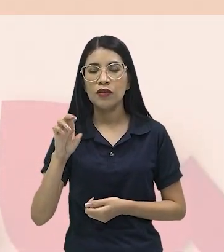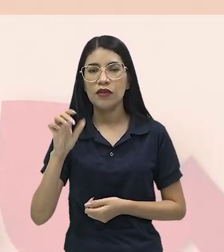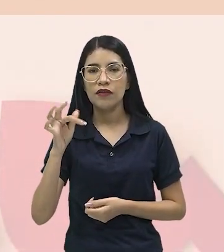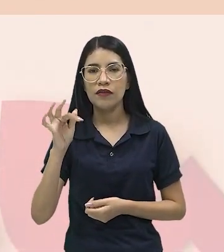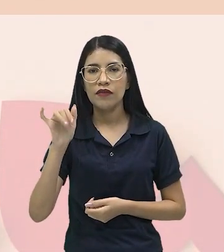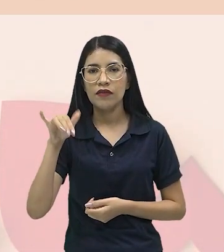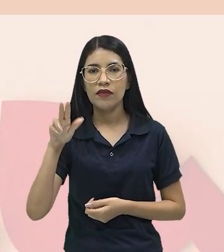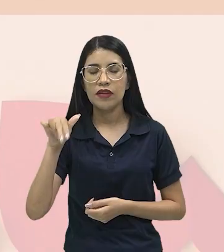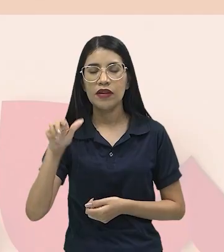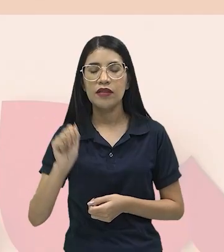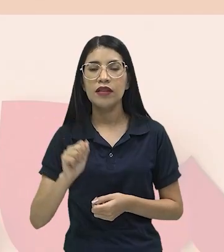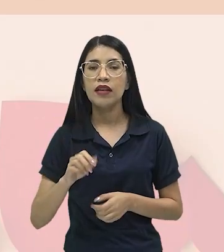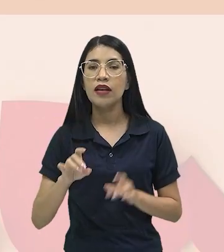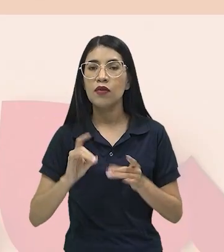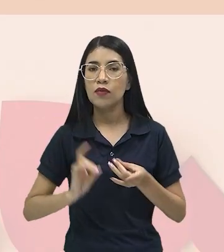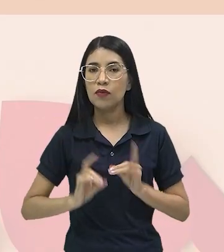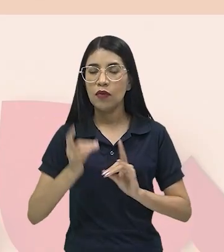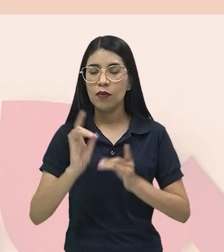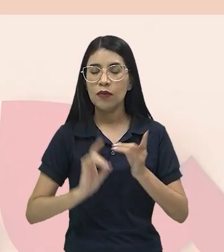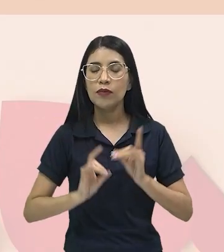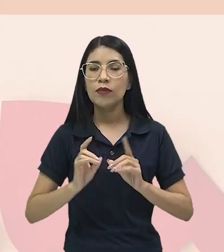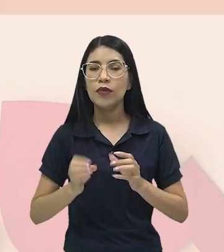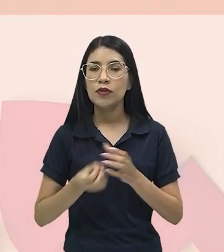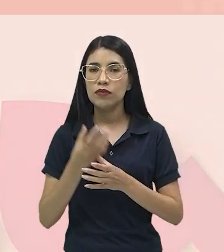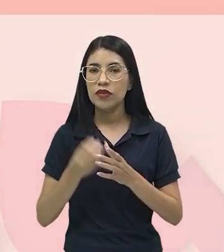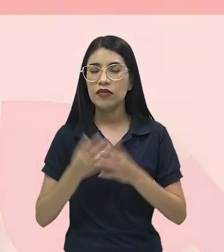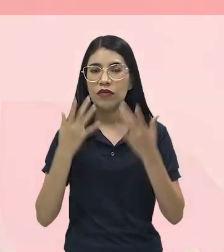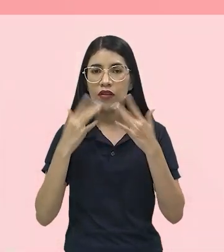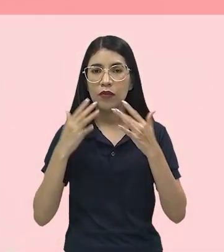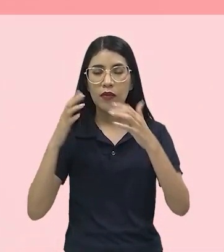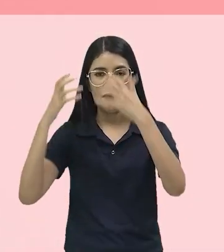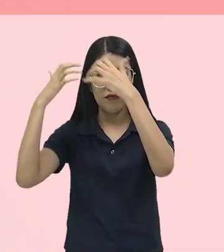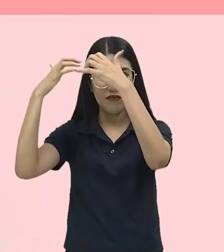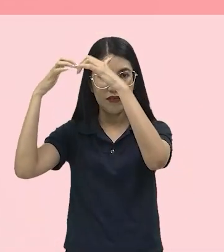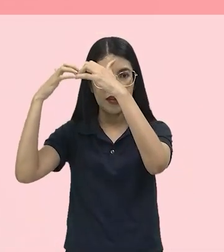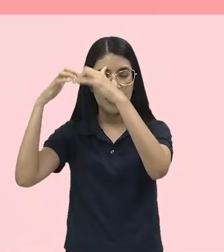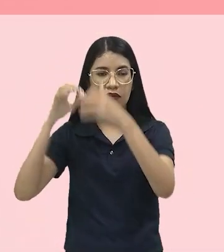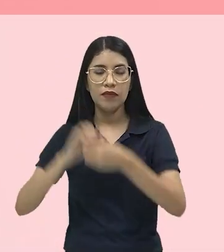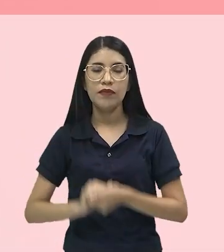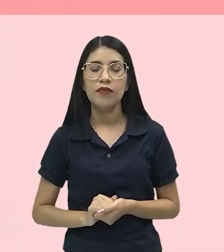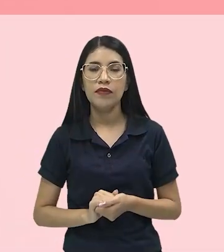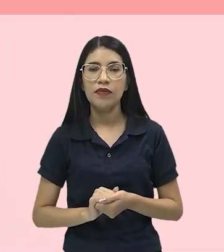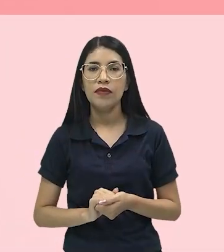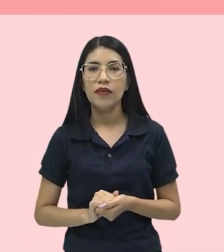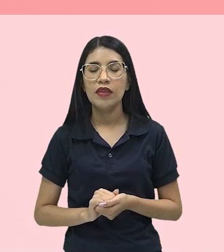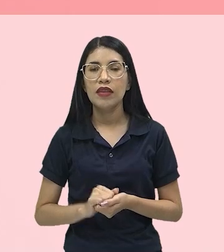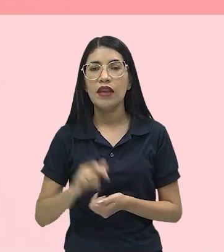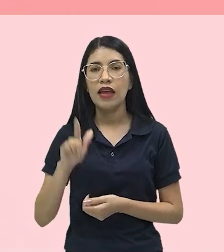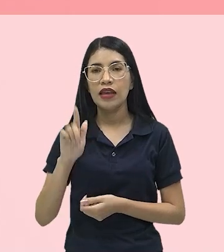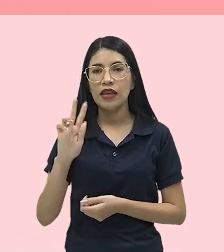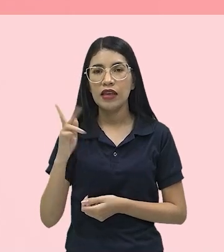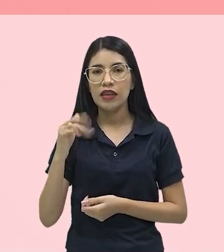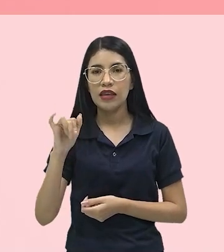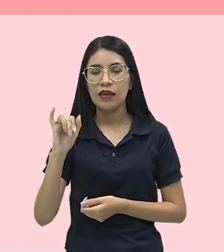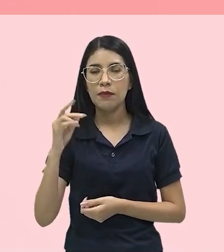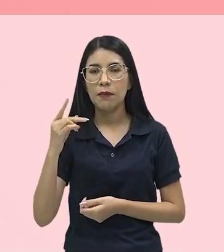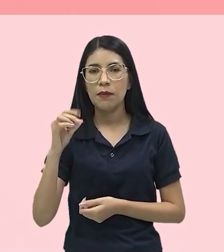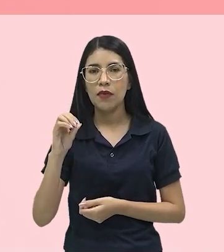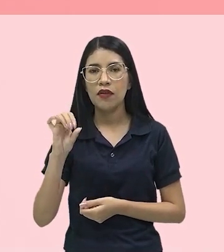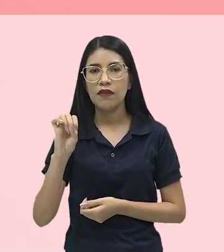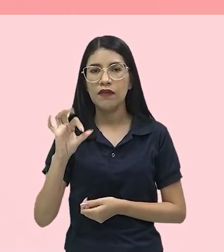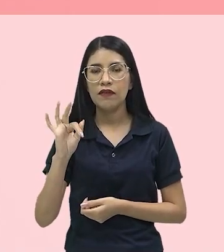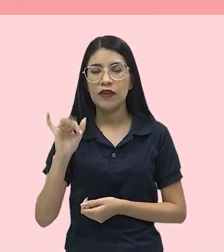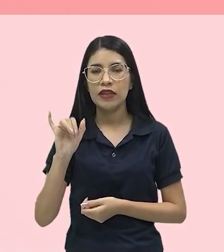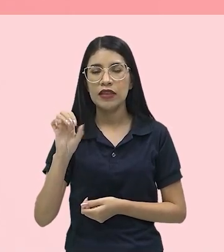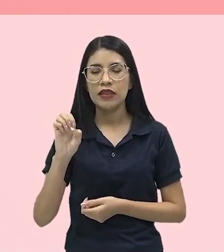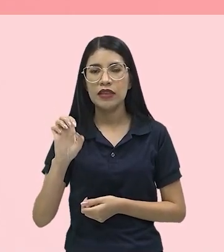um hormônio produzido naturalmente no nosso cérebro, lá na glândula hipófise, e a partir dessa liberação